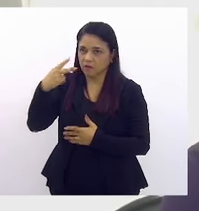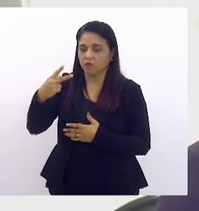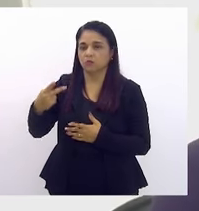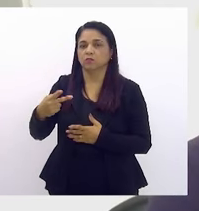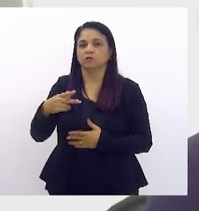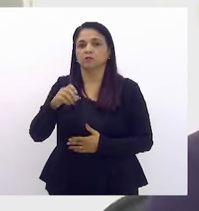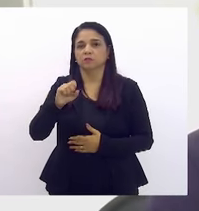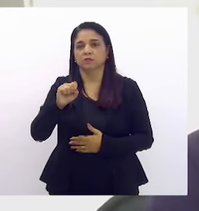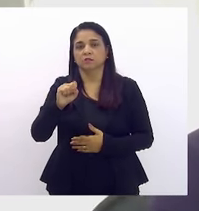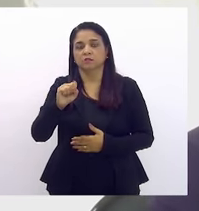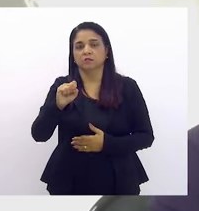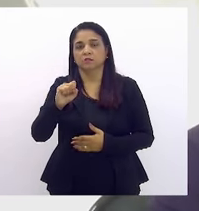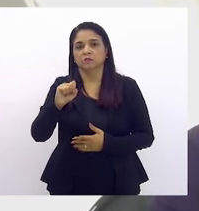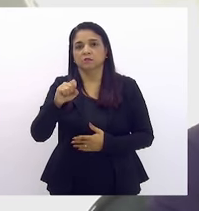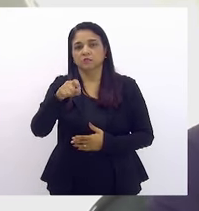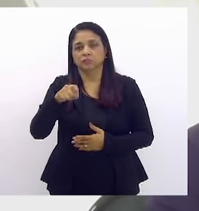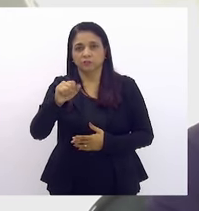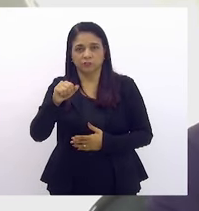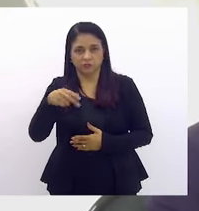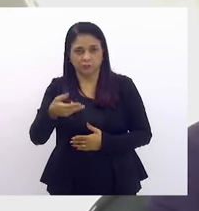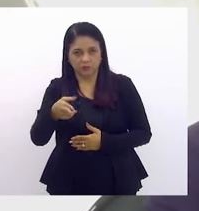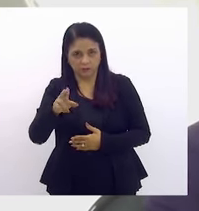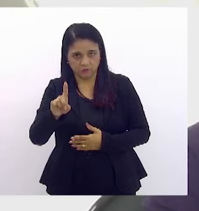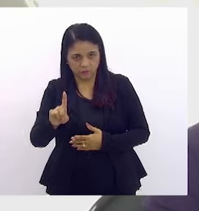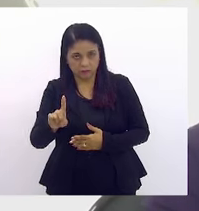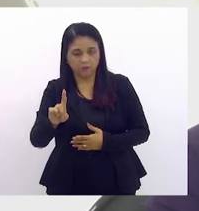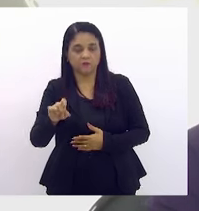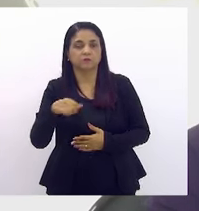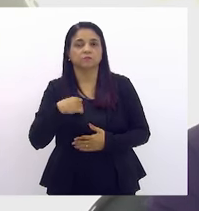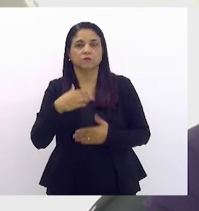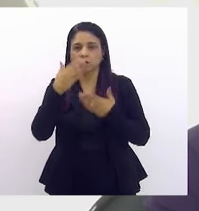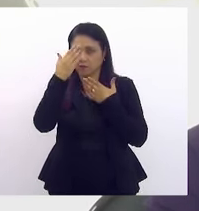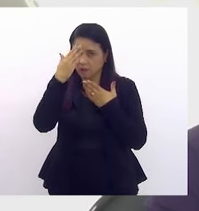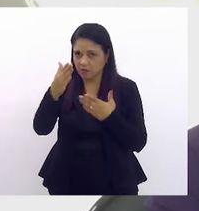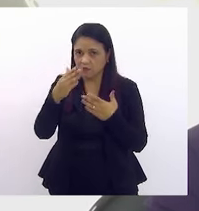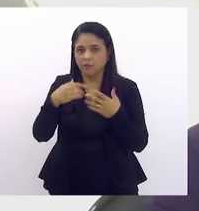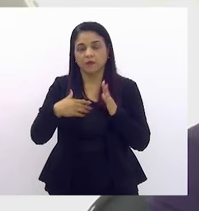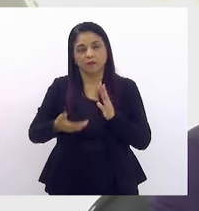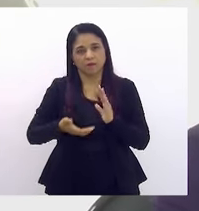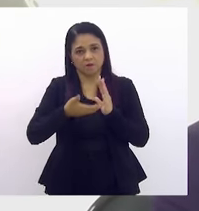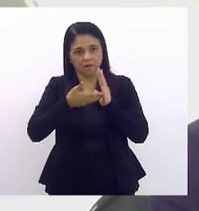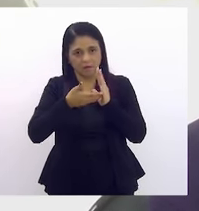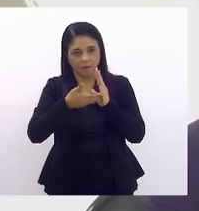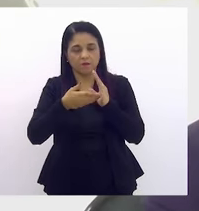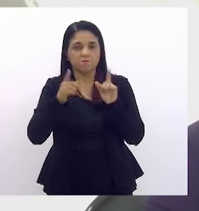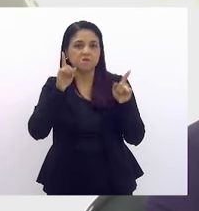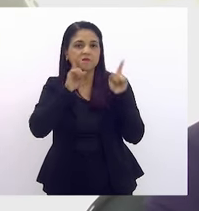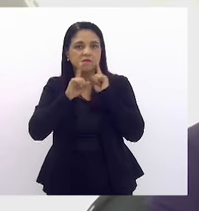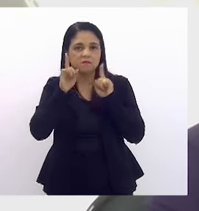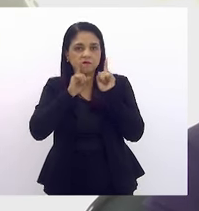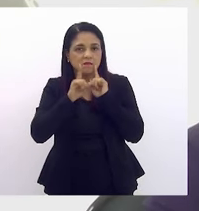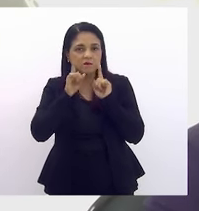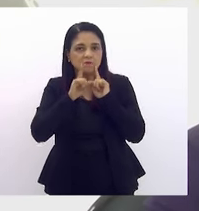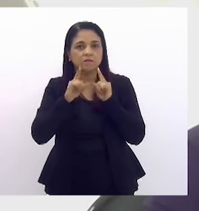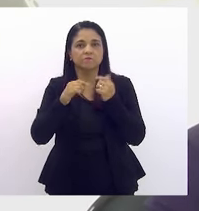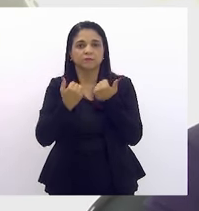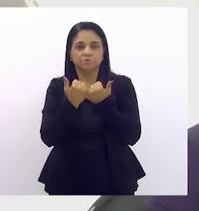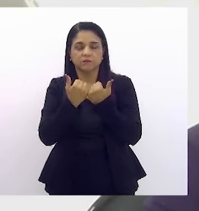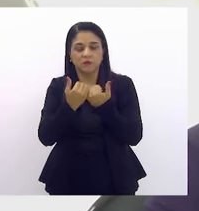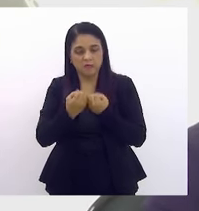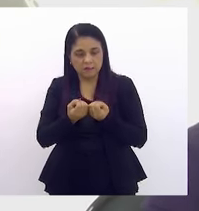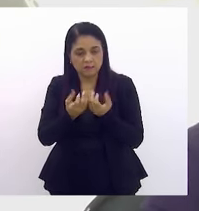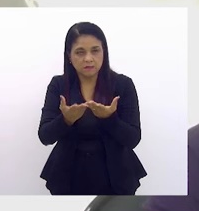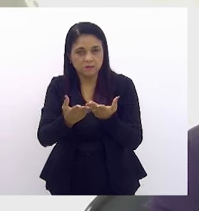nossa ausência, agradecer a presença de todos os vereadores e da Câmara de Maricá pela cessão do espaço, a todo o